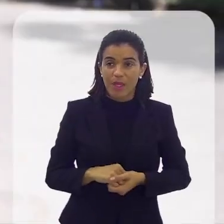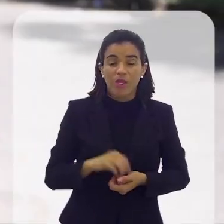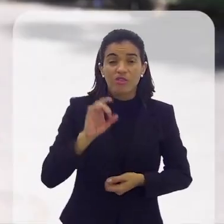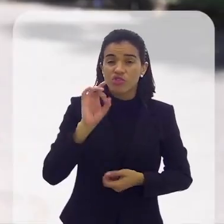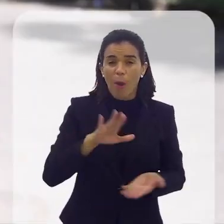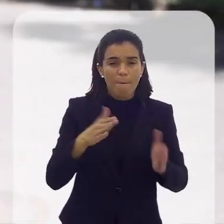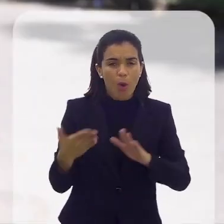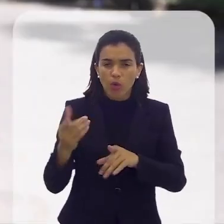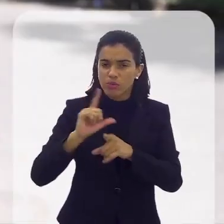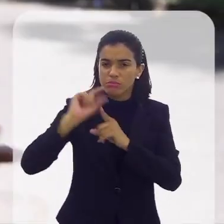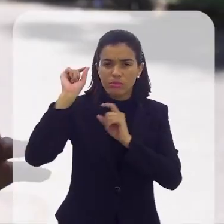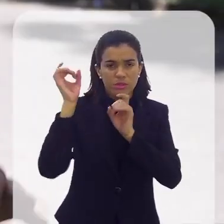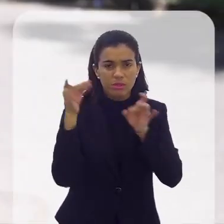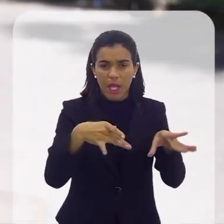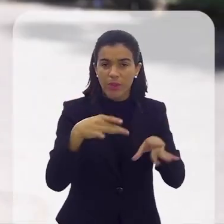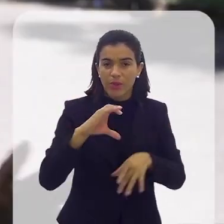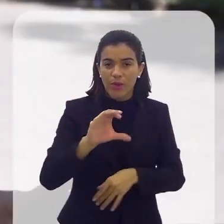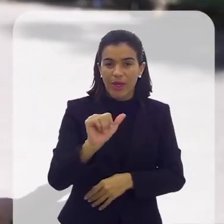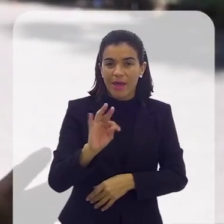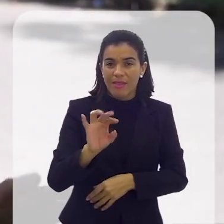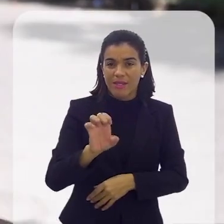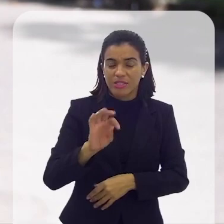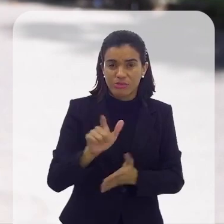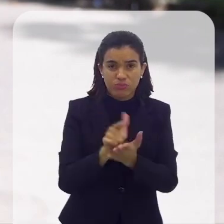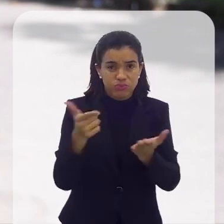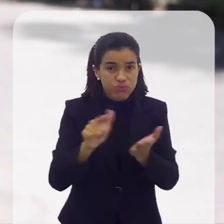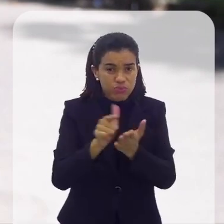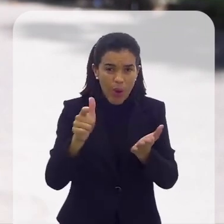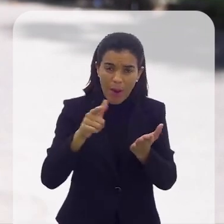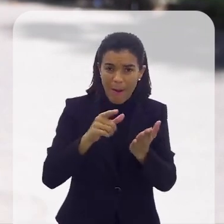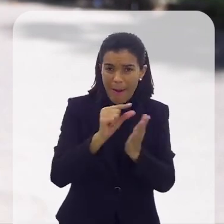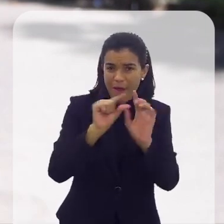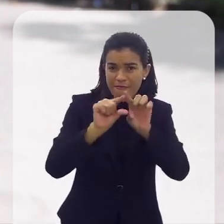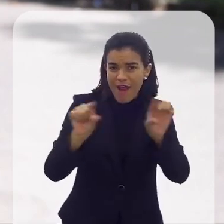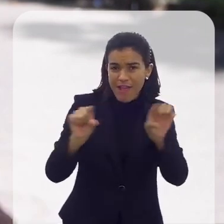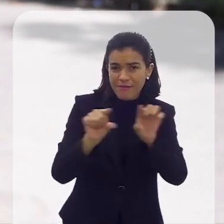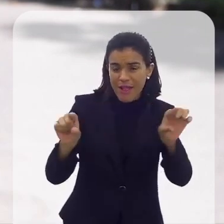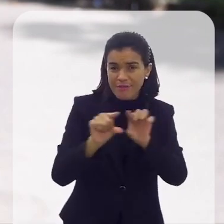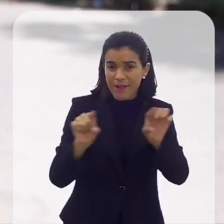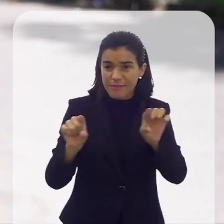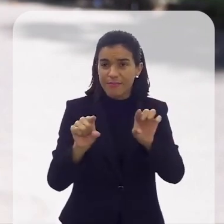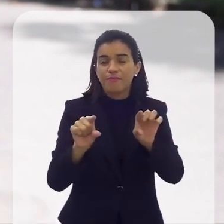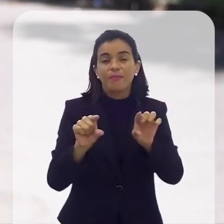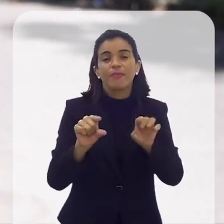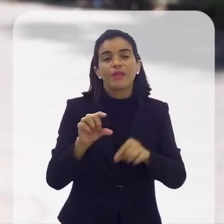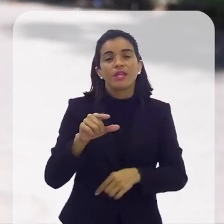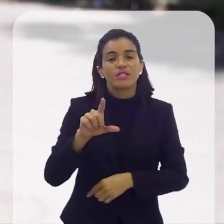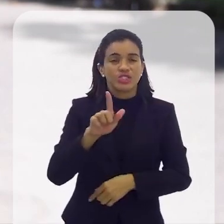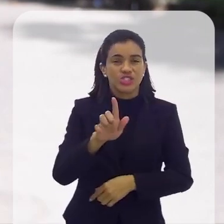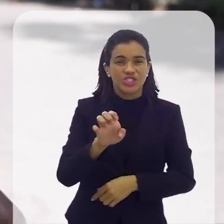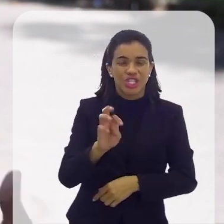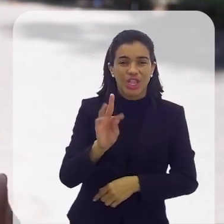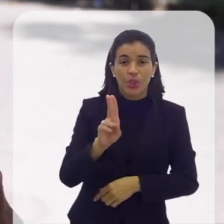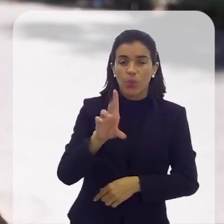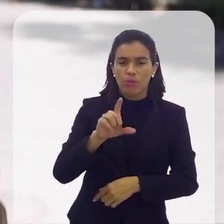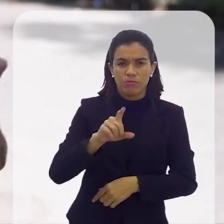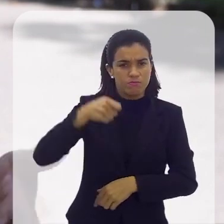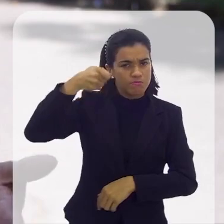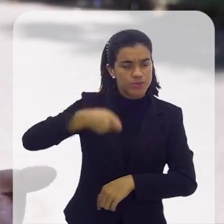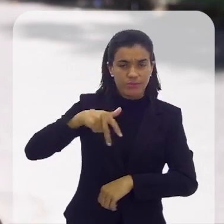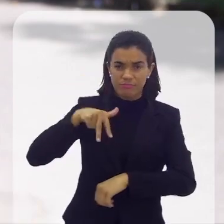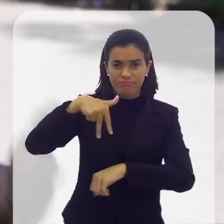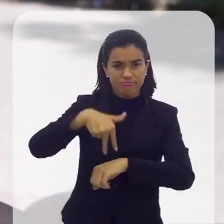o combate em Canudos, no governo de Prudente de Moraes. Então, esse